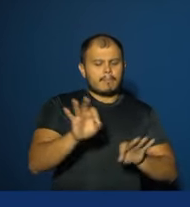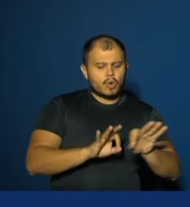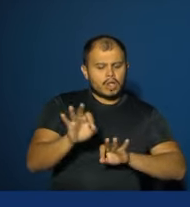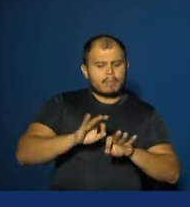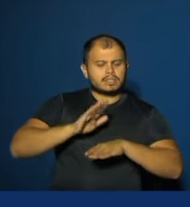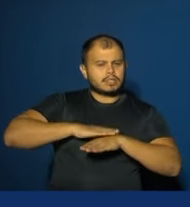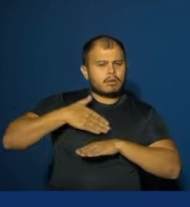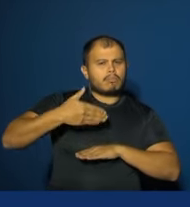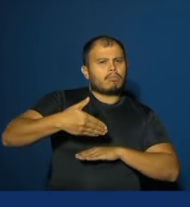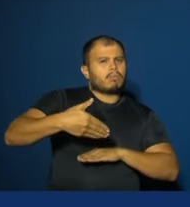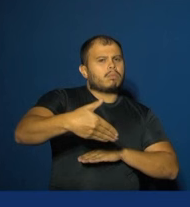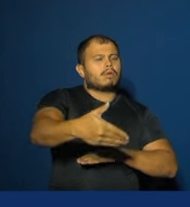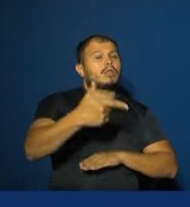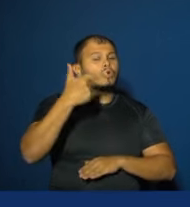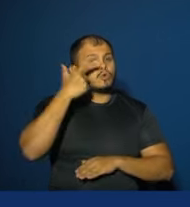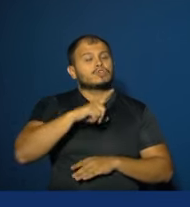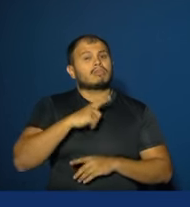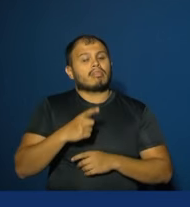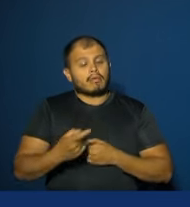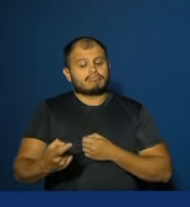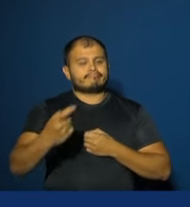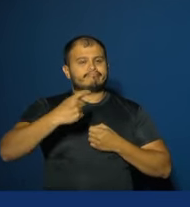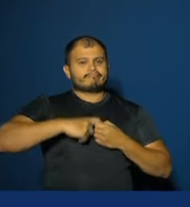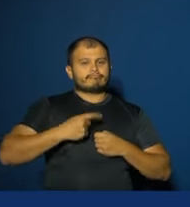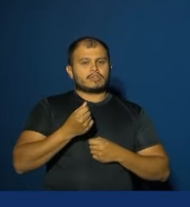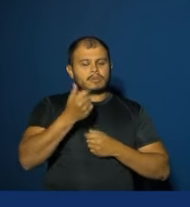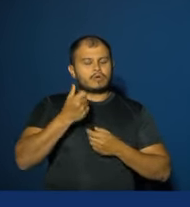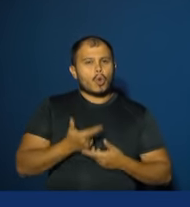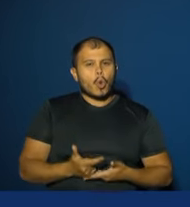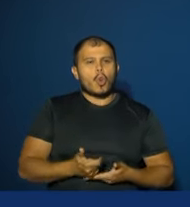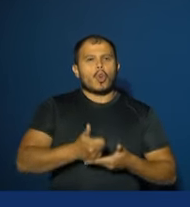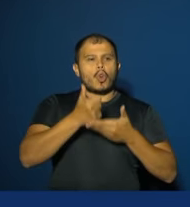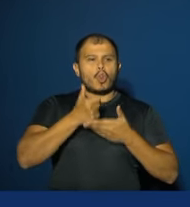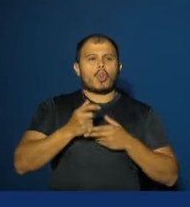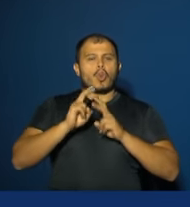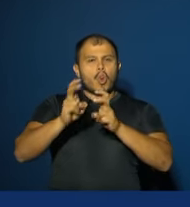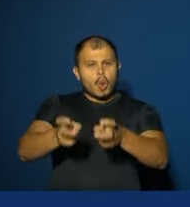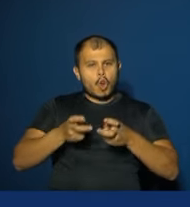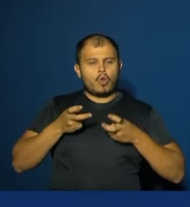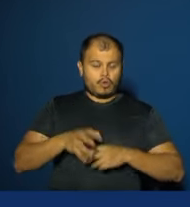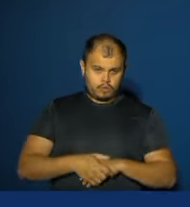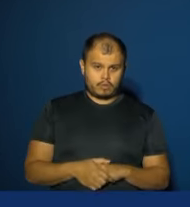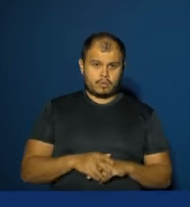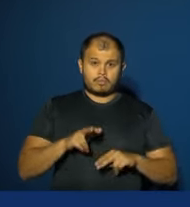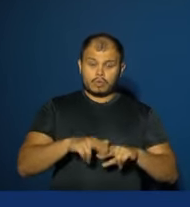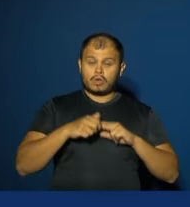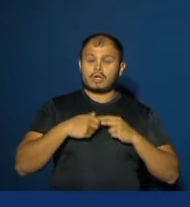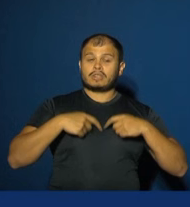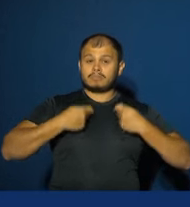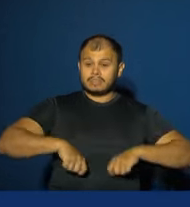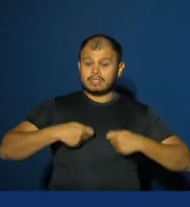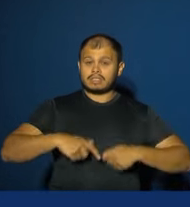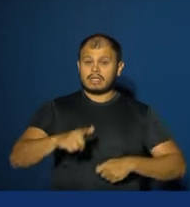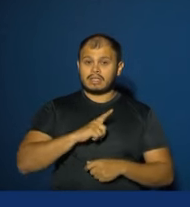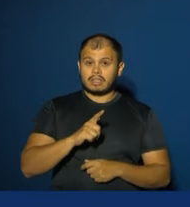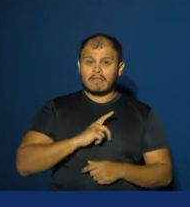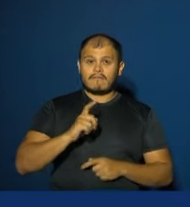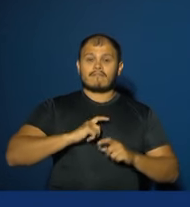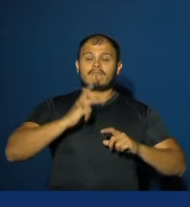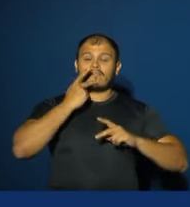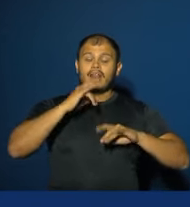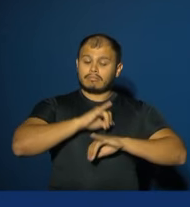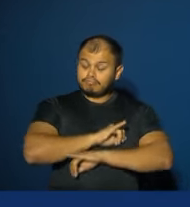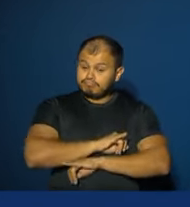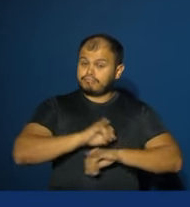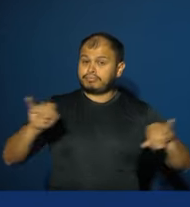prazo e que garanta o retorno do seu investimento. É disso que está se falando e, portanto, nós precisamos afirmar em letras